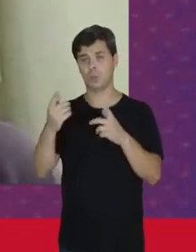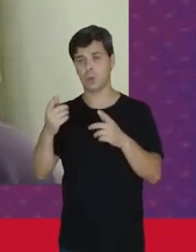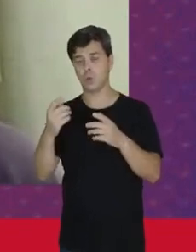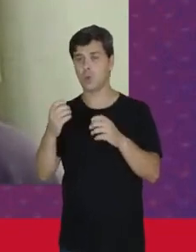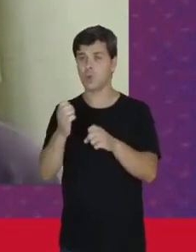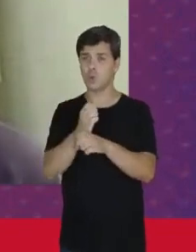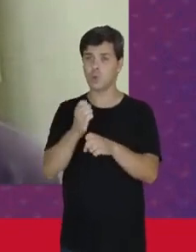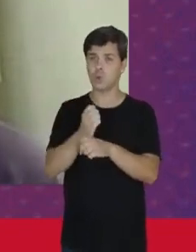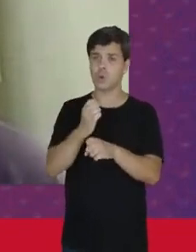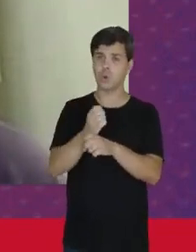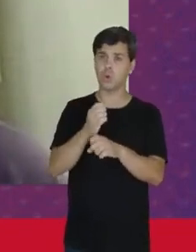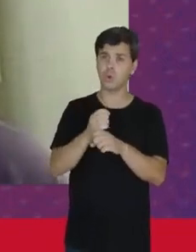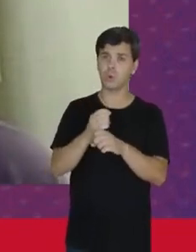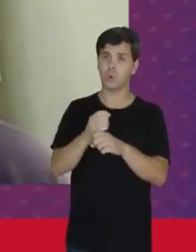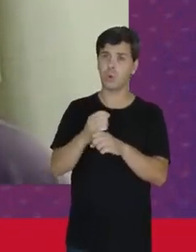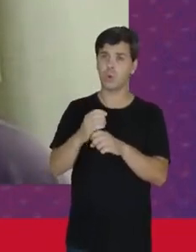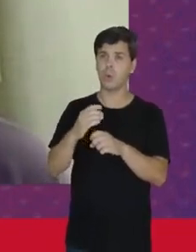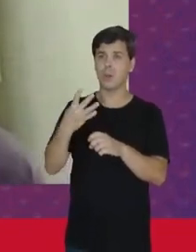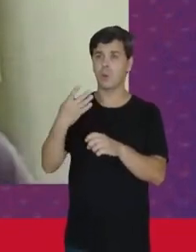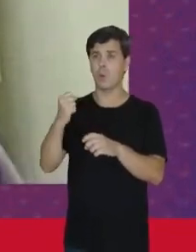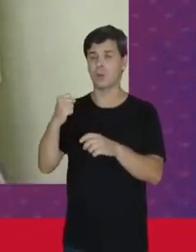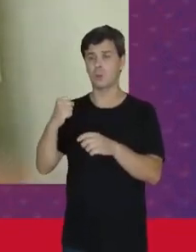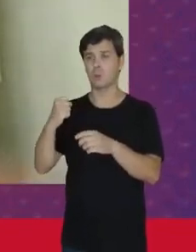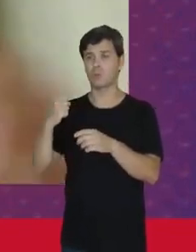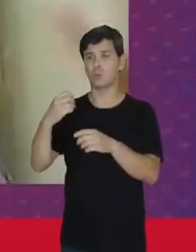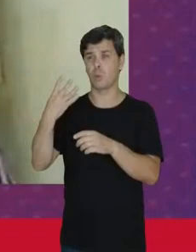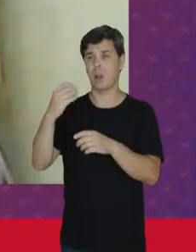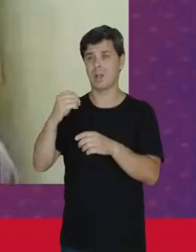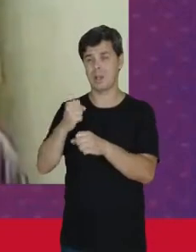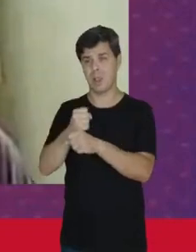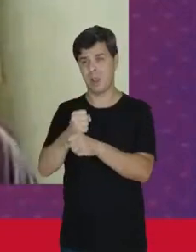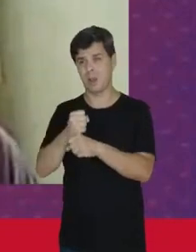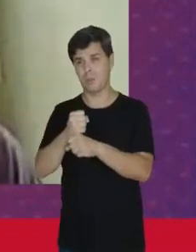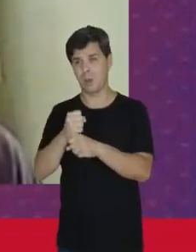também já ao longo de mais de 4 décadas, que